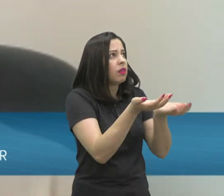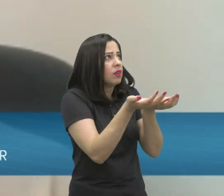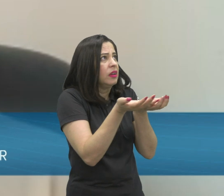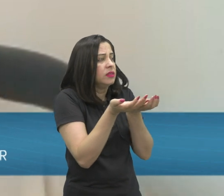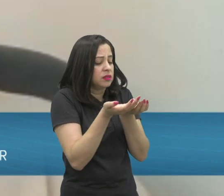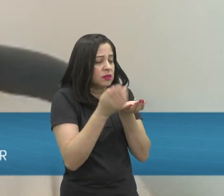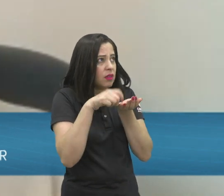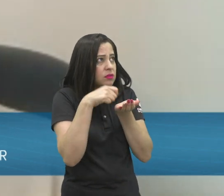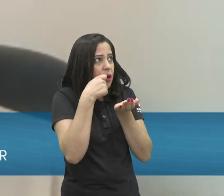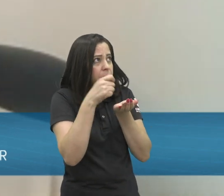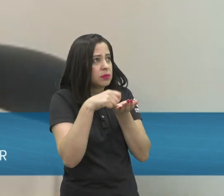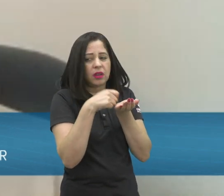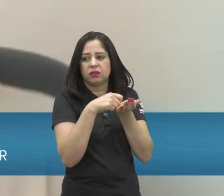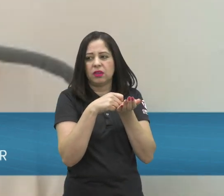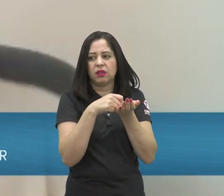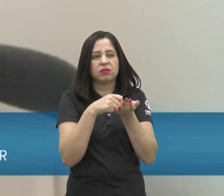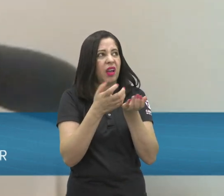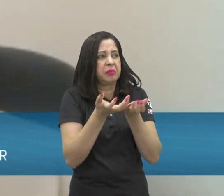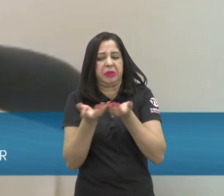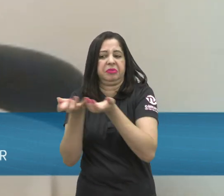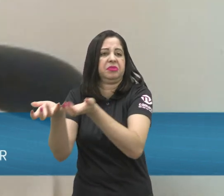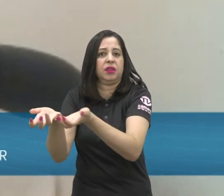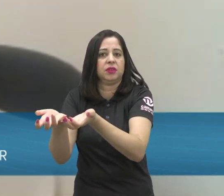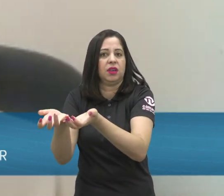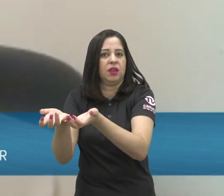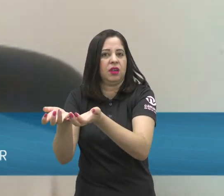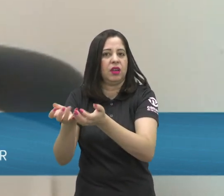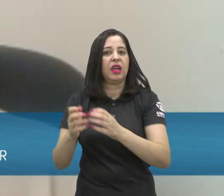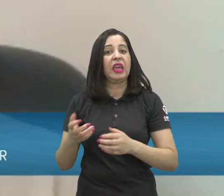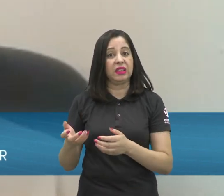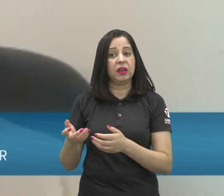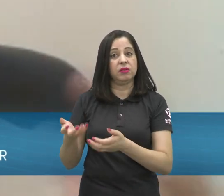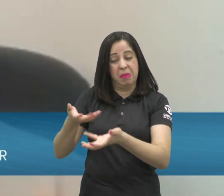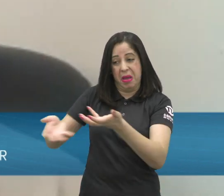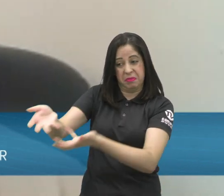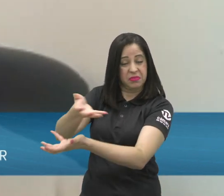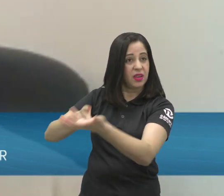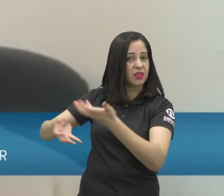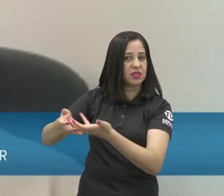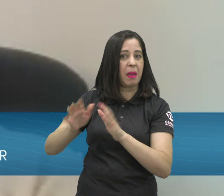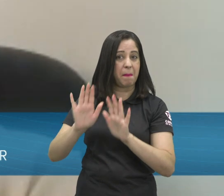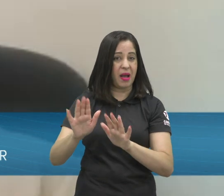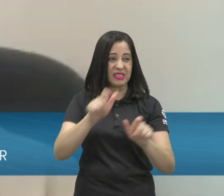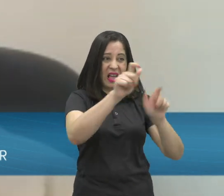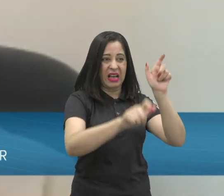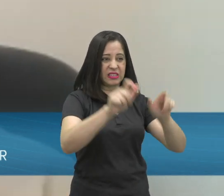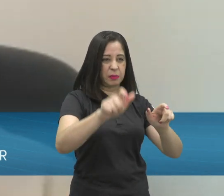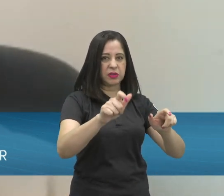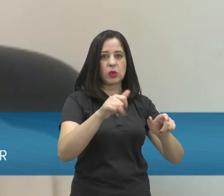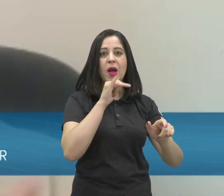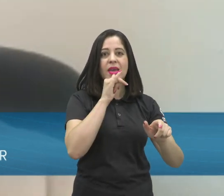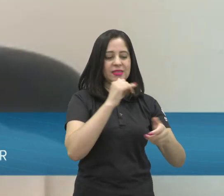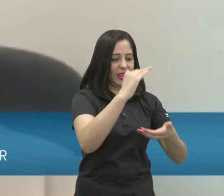rua simplesmente pegavam aqueles pratos de comida e doavam para outros moradores de rua. Então a solidariedade entre os moradores de rua acontecia, mas as pessoas de